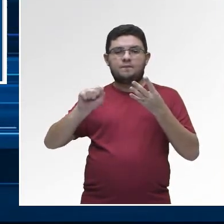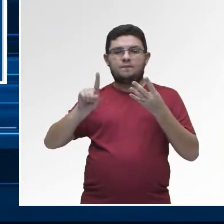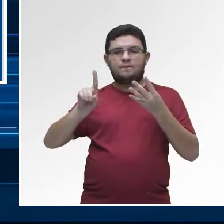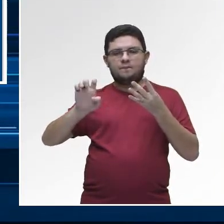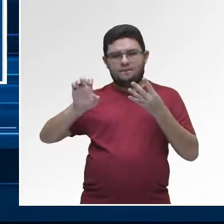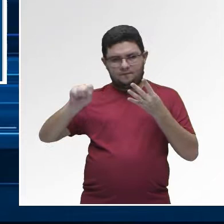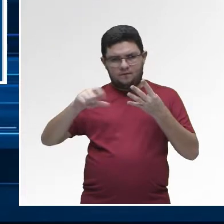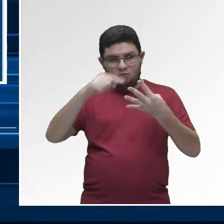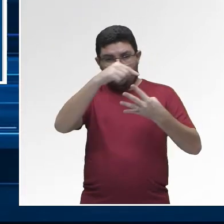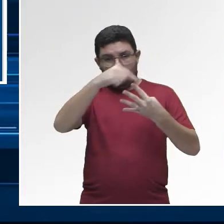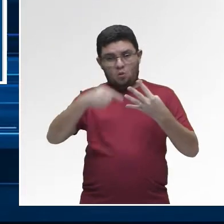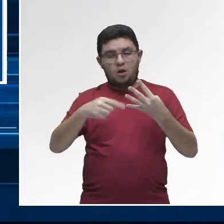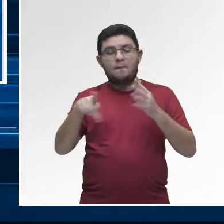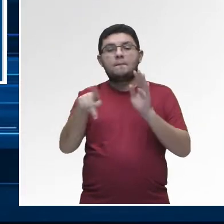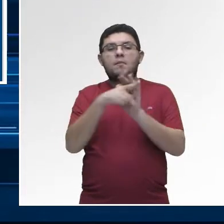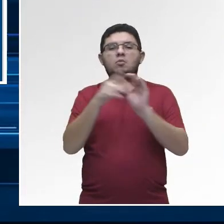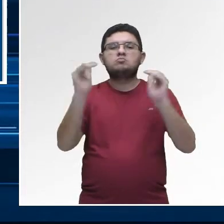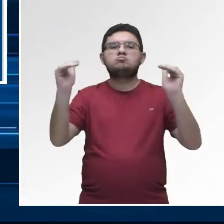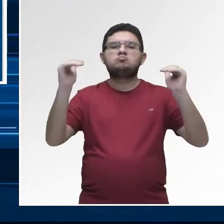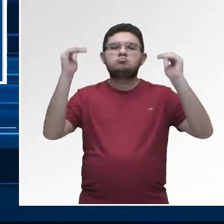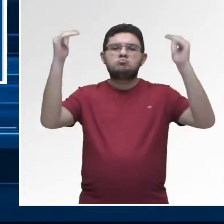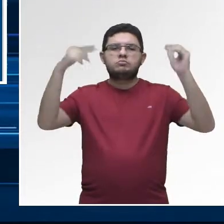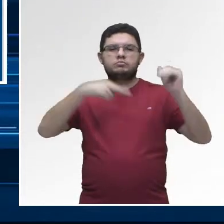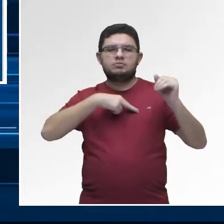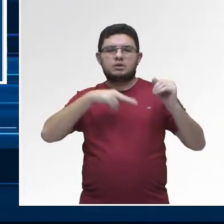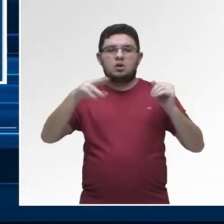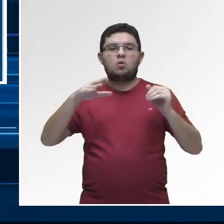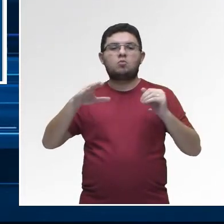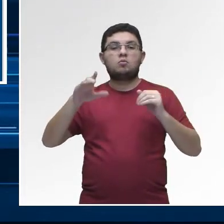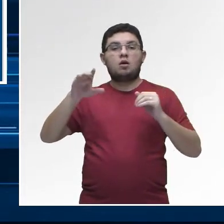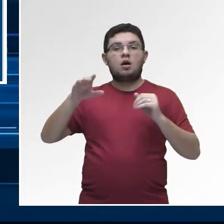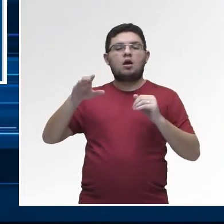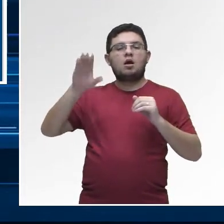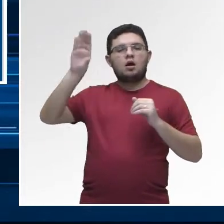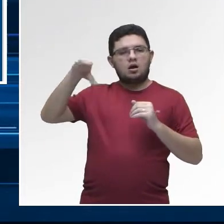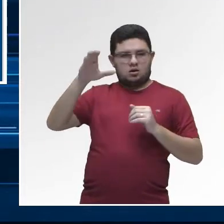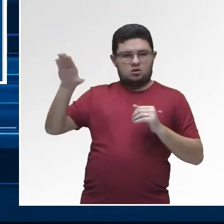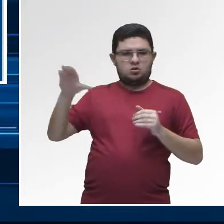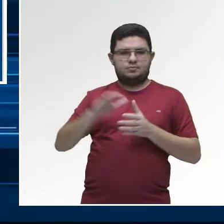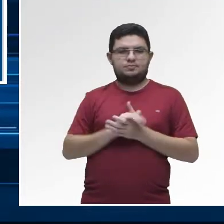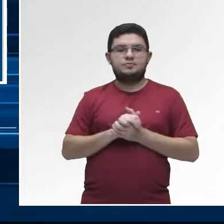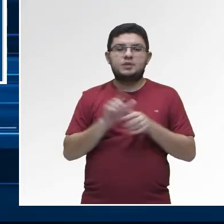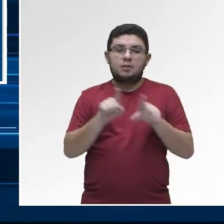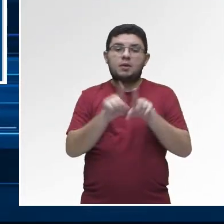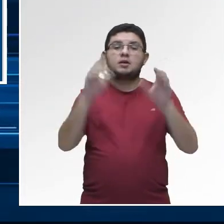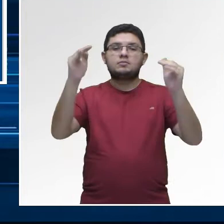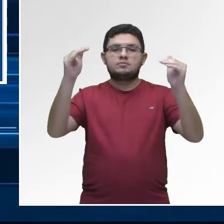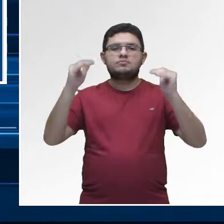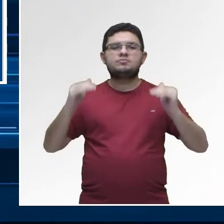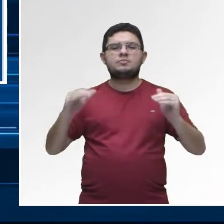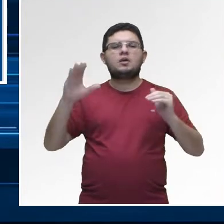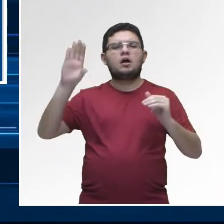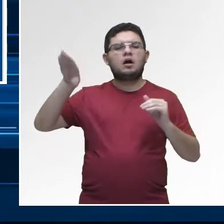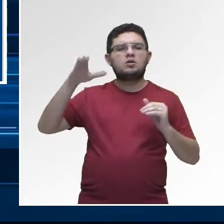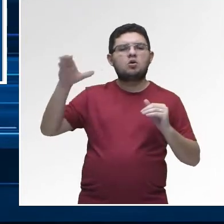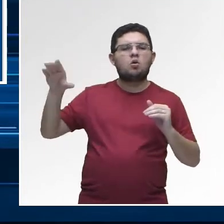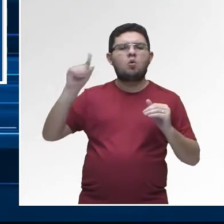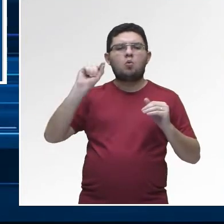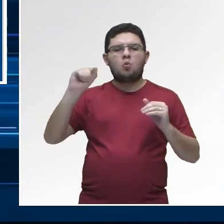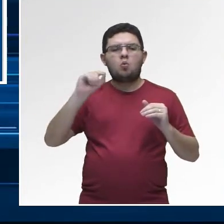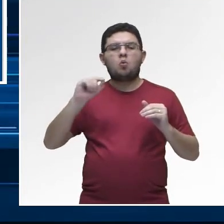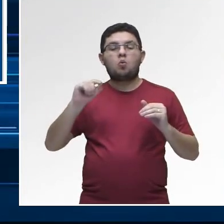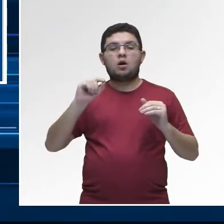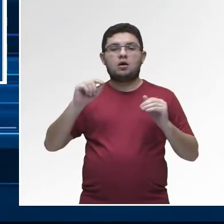os sacerdotes das paróquias, que eram o chamado baixo clero, os monges e os padres que eram baixo clero. Então, os